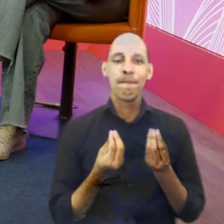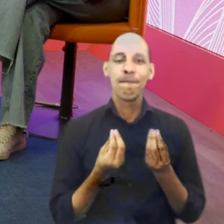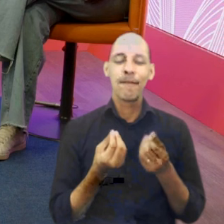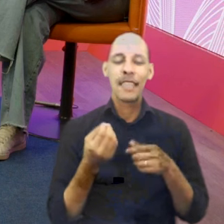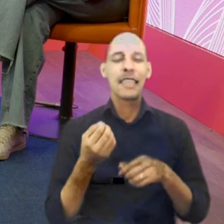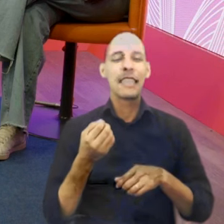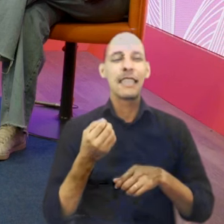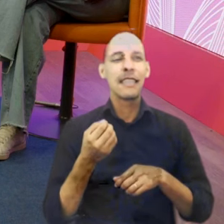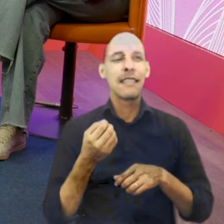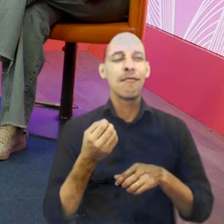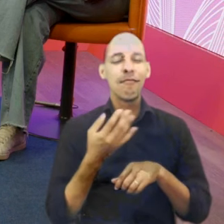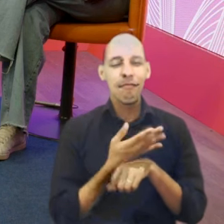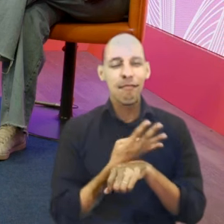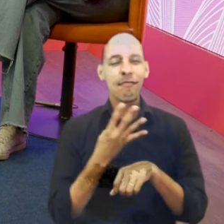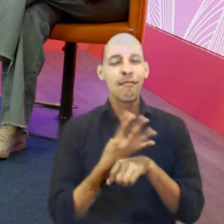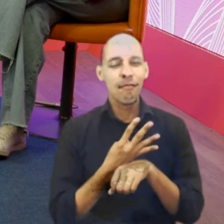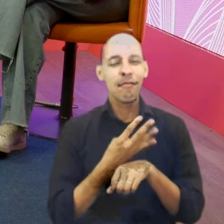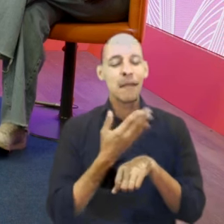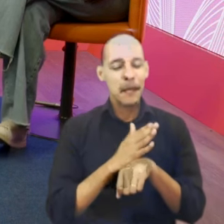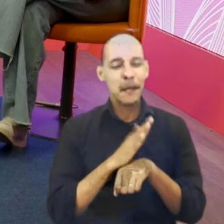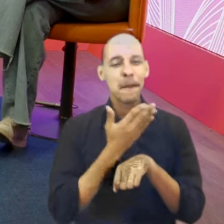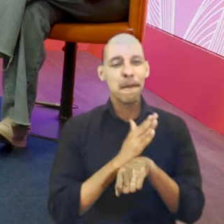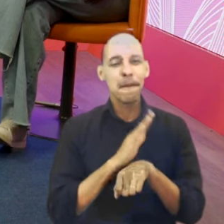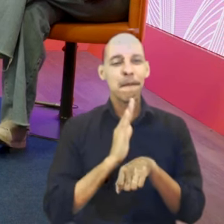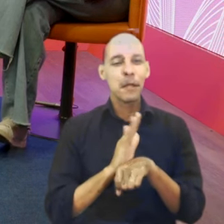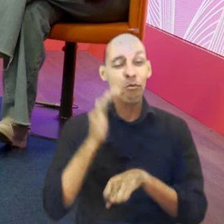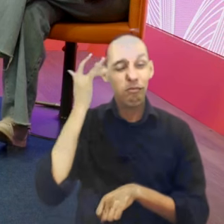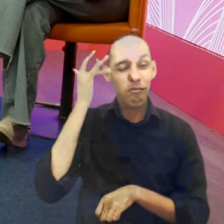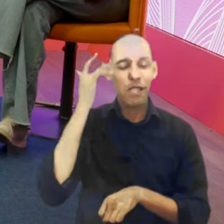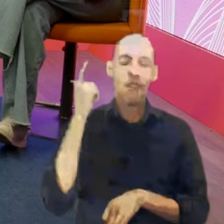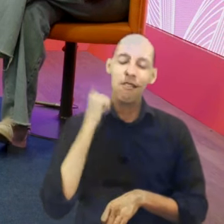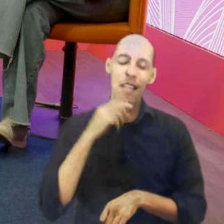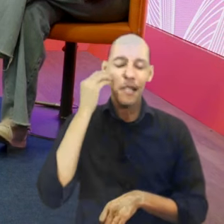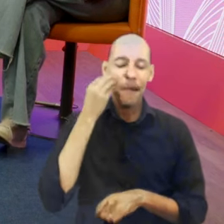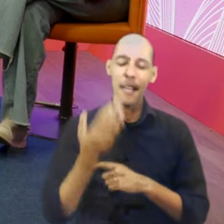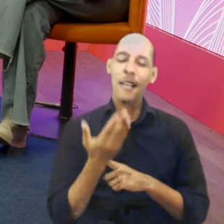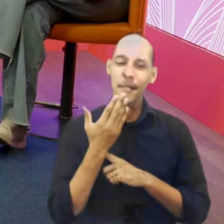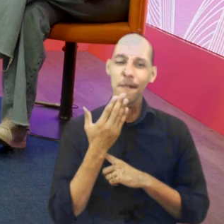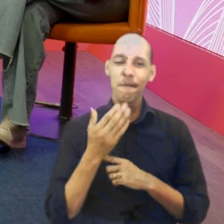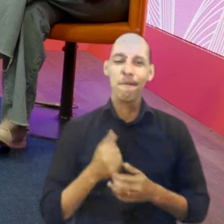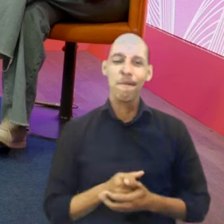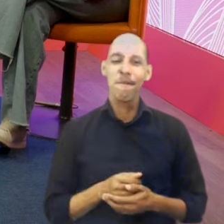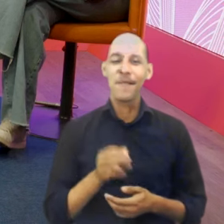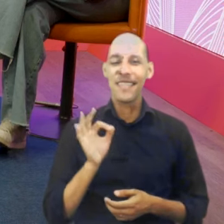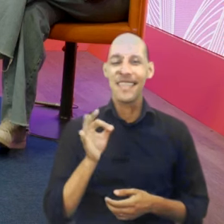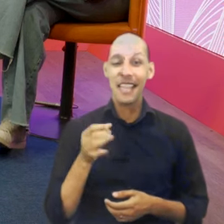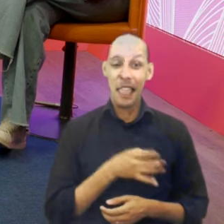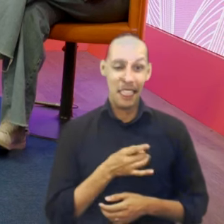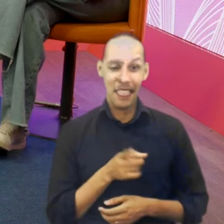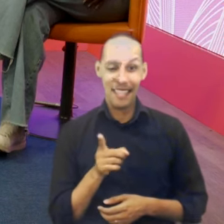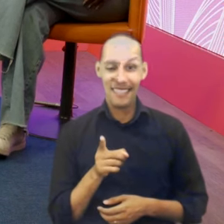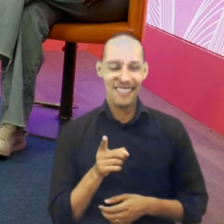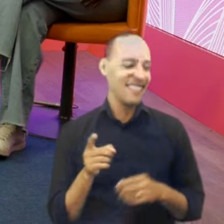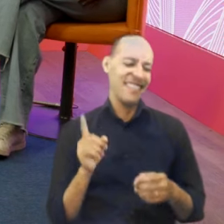vai se calejando, né? Eu acho que a experiência é muito importante para alavancar para esse crescimento. Exatamente. Tá com medo?